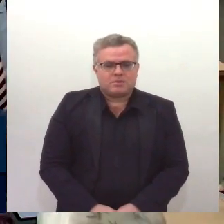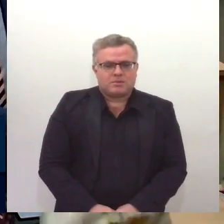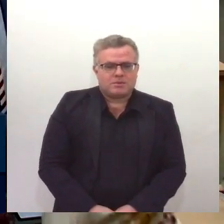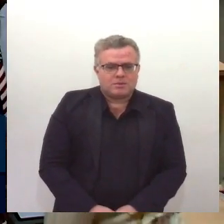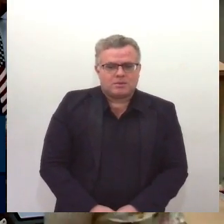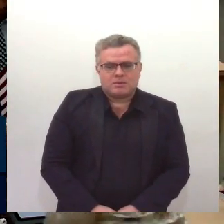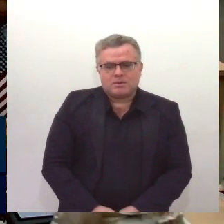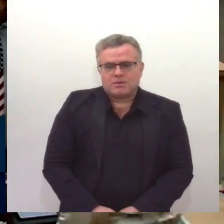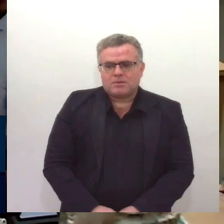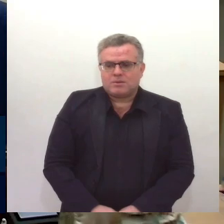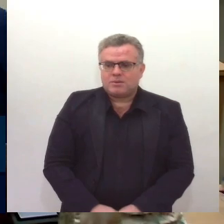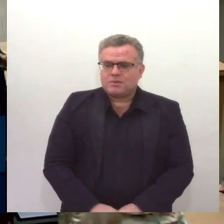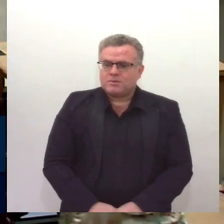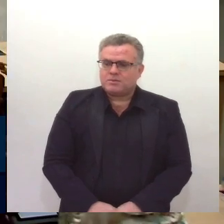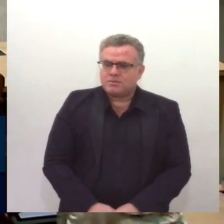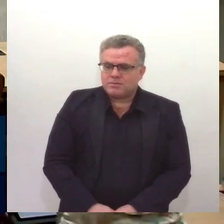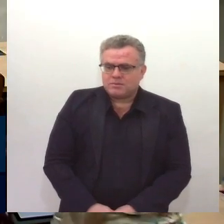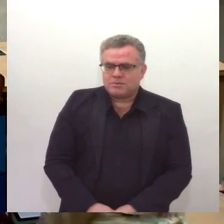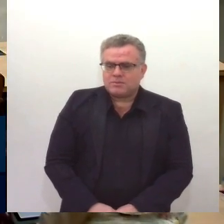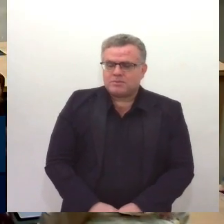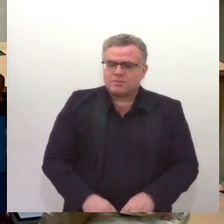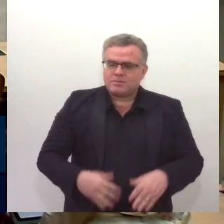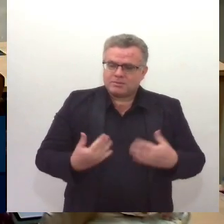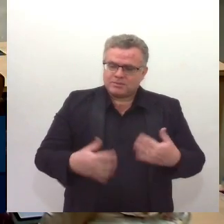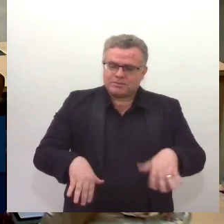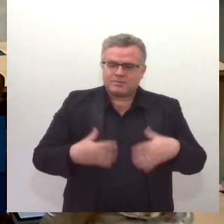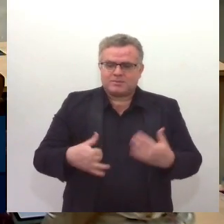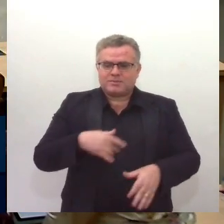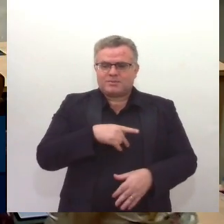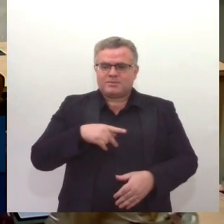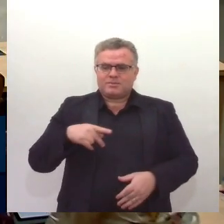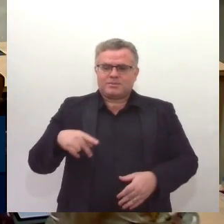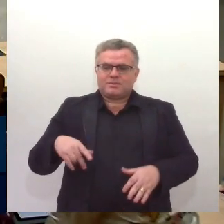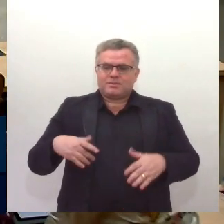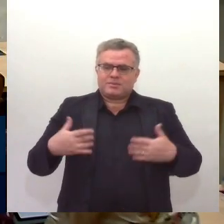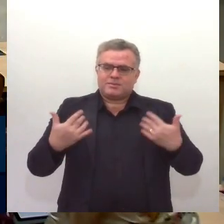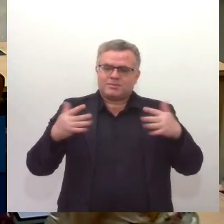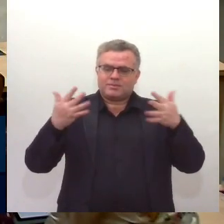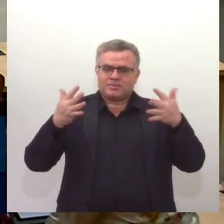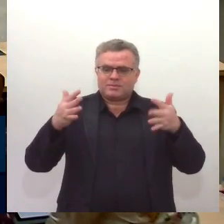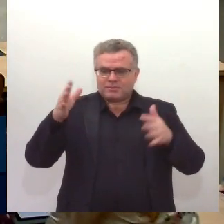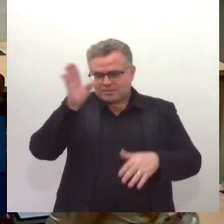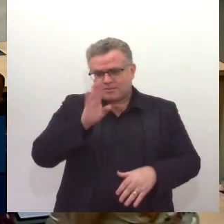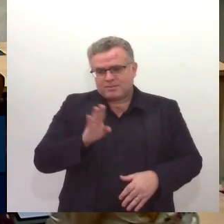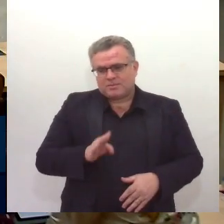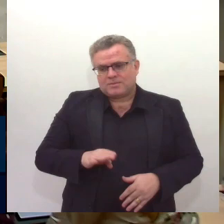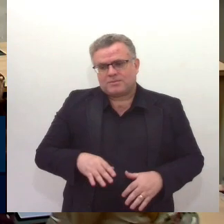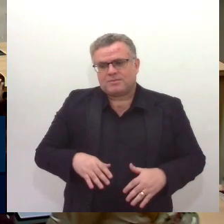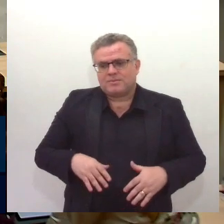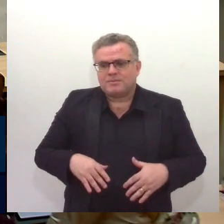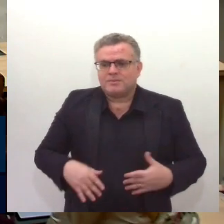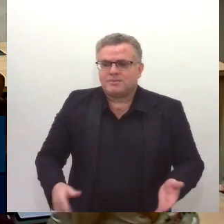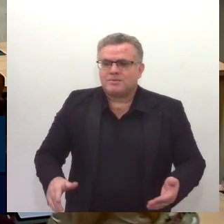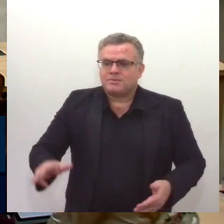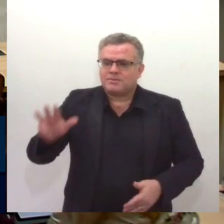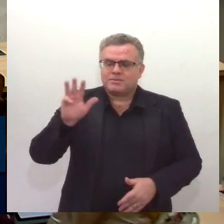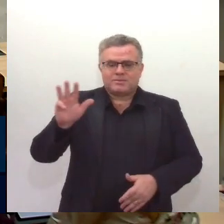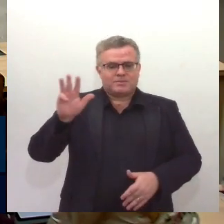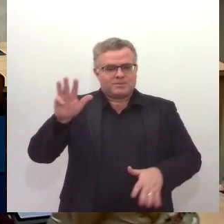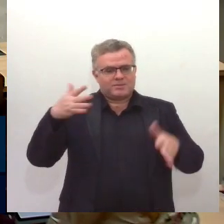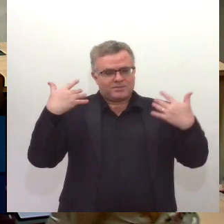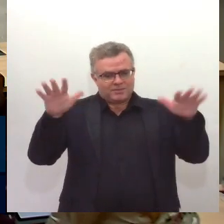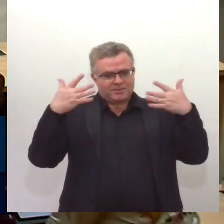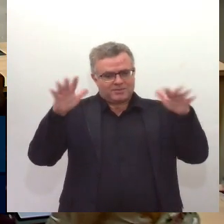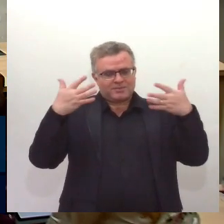Estados Unidos. Brasil, presidente. Viva o nosso país. Viva Lula, presidente. Né? Viva as